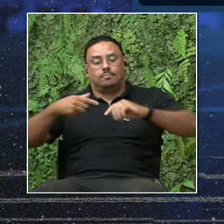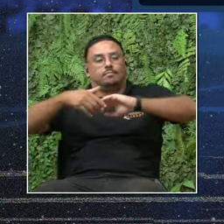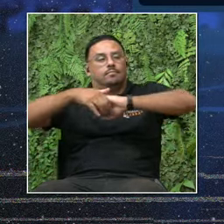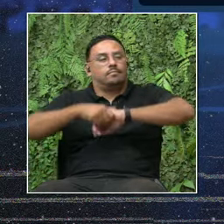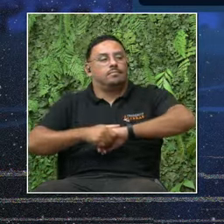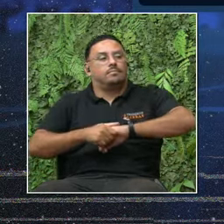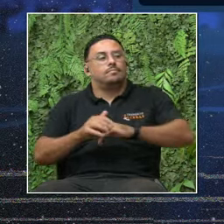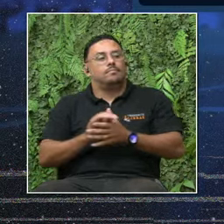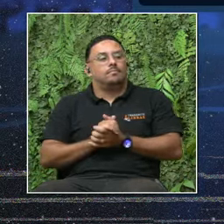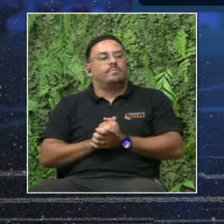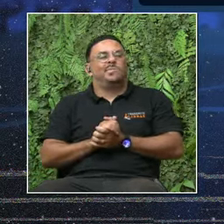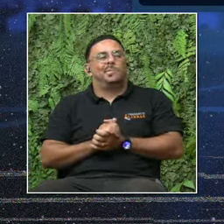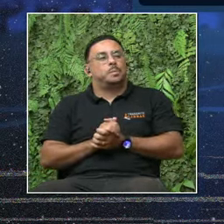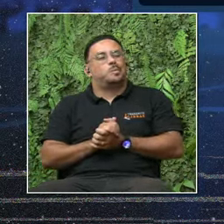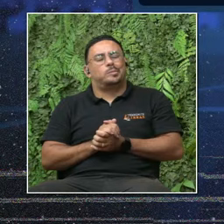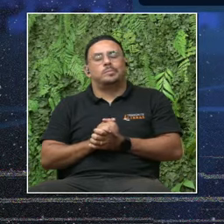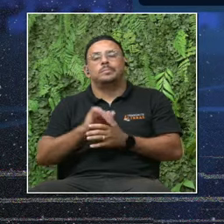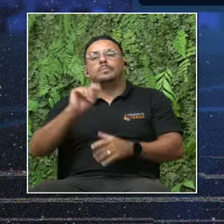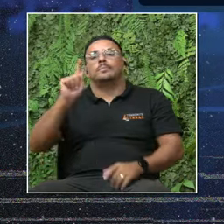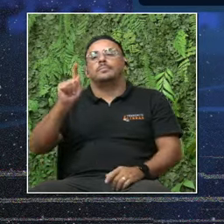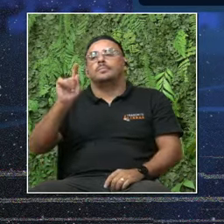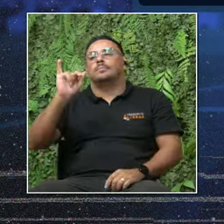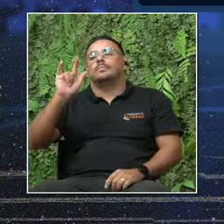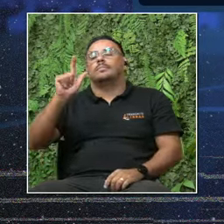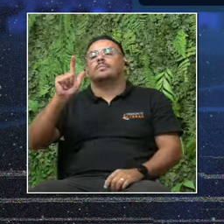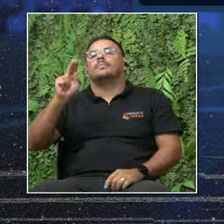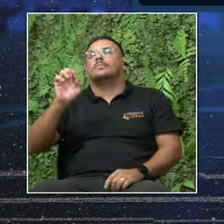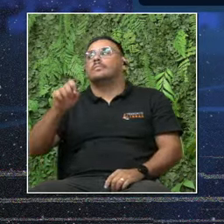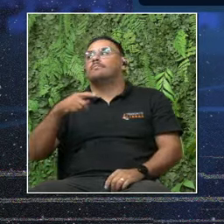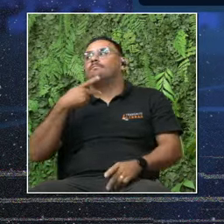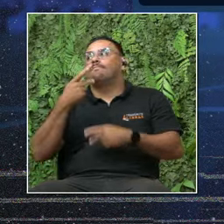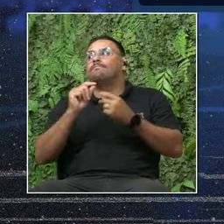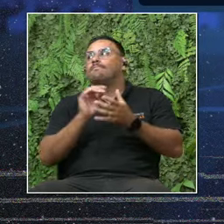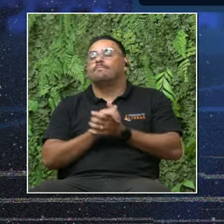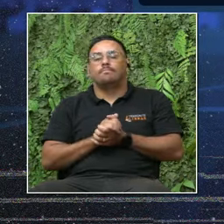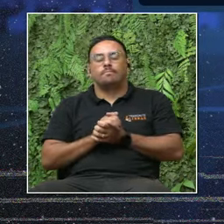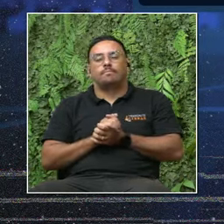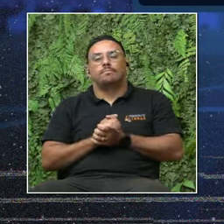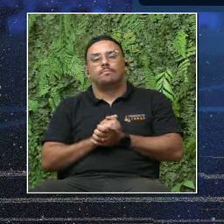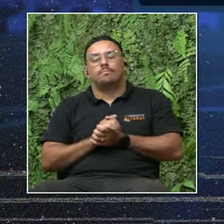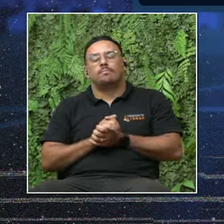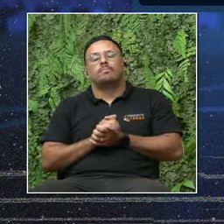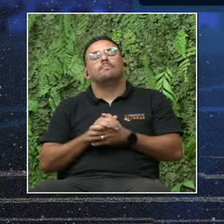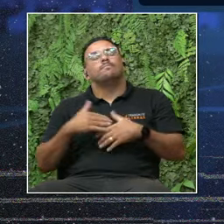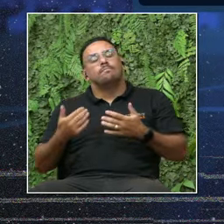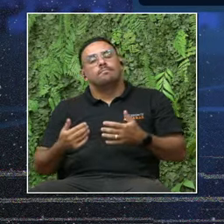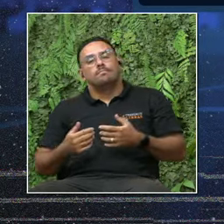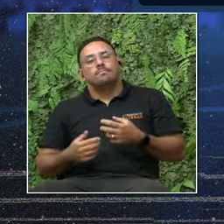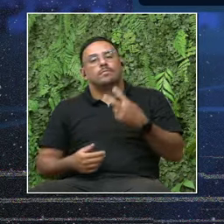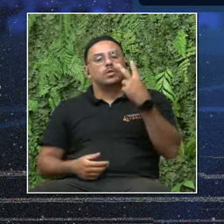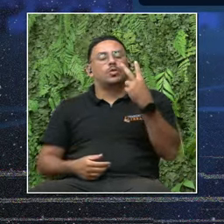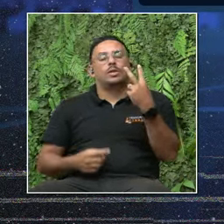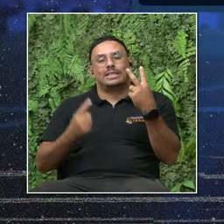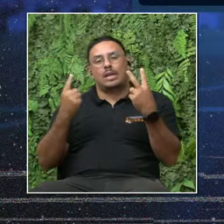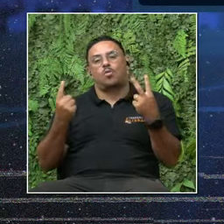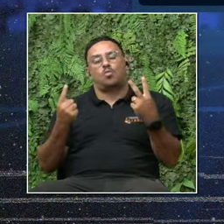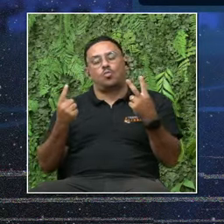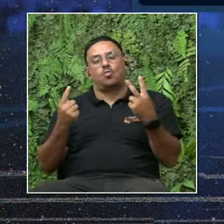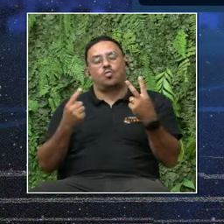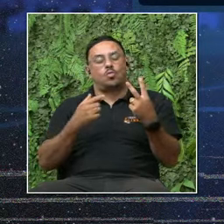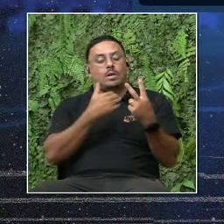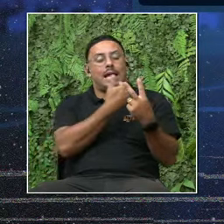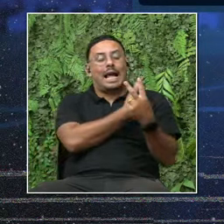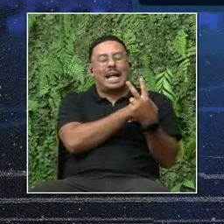Assunção então eu vou com o Gilbert Campos fala Gilbert Ô Bob 2 a 1 para o Atlético